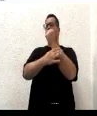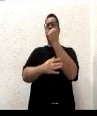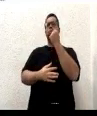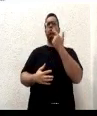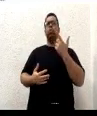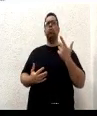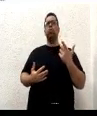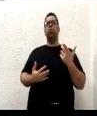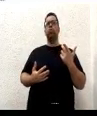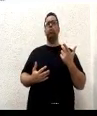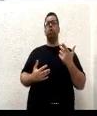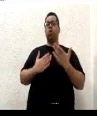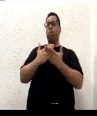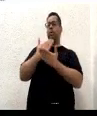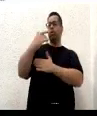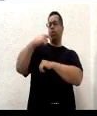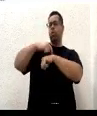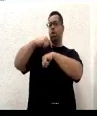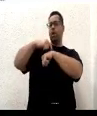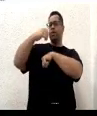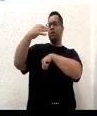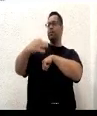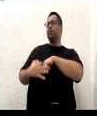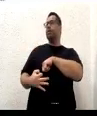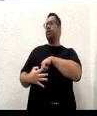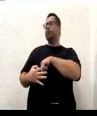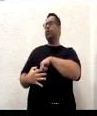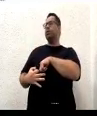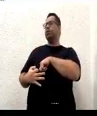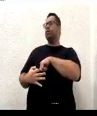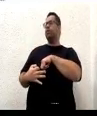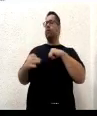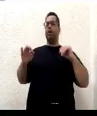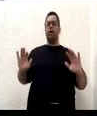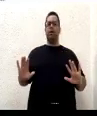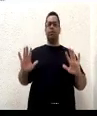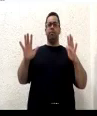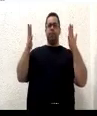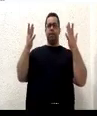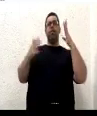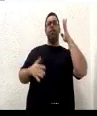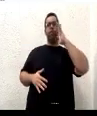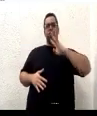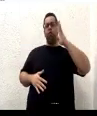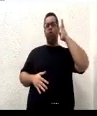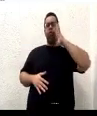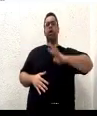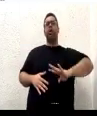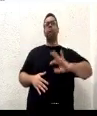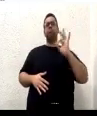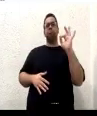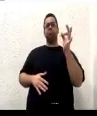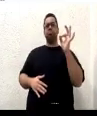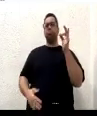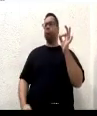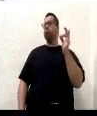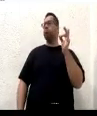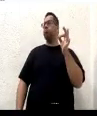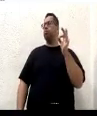pontual. E o que é verdade tem que se falar. Foi uma festa bacana. Eu estava com criança pequena, eu acho